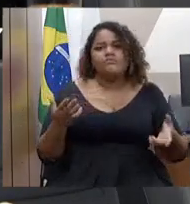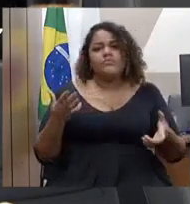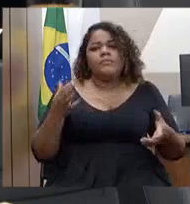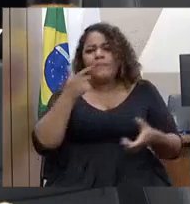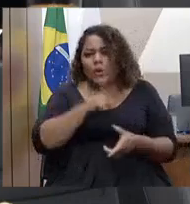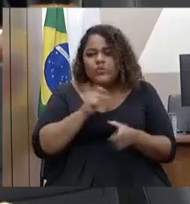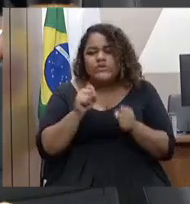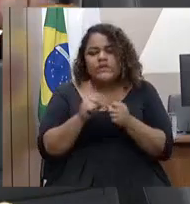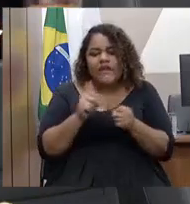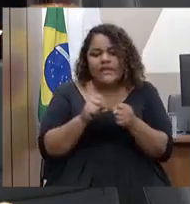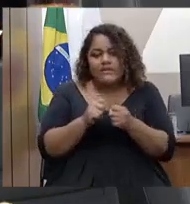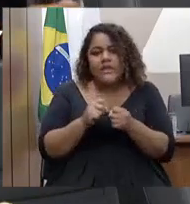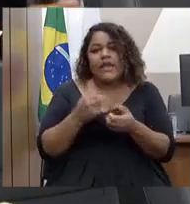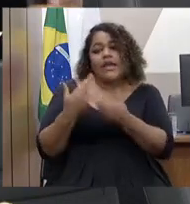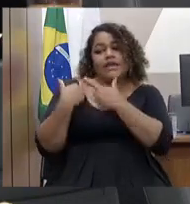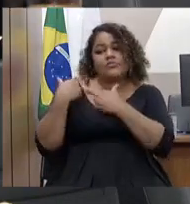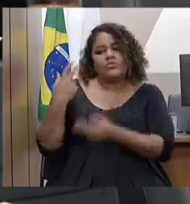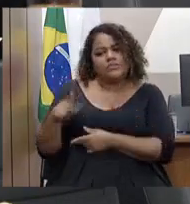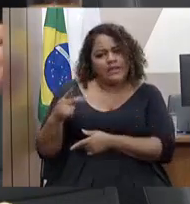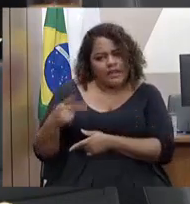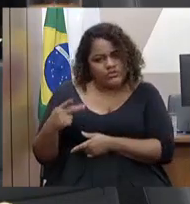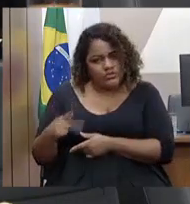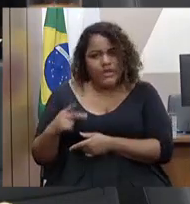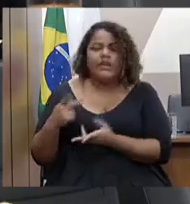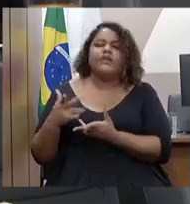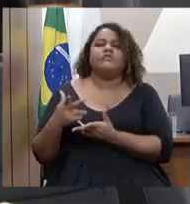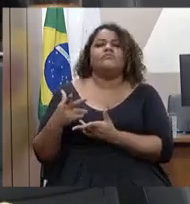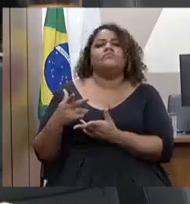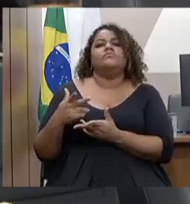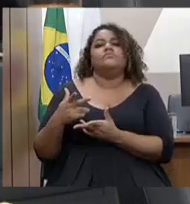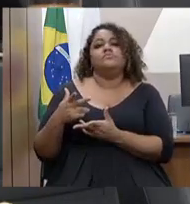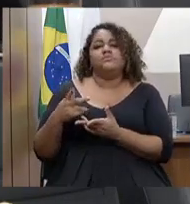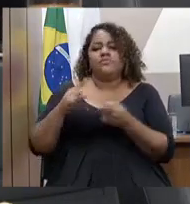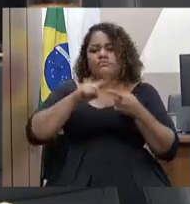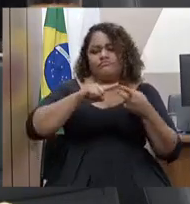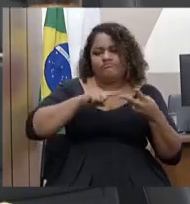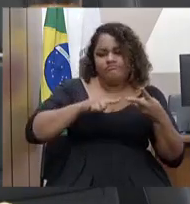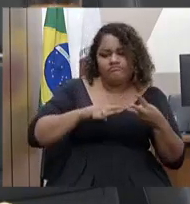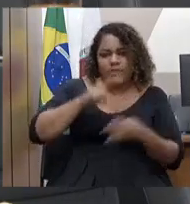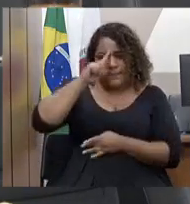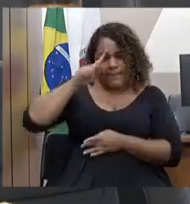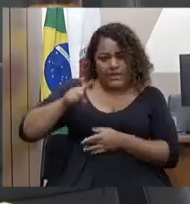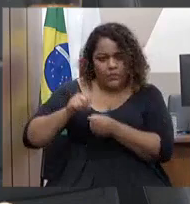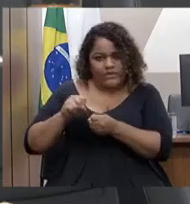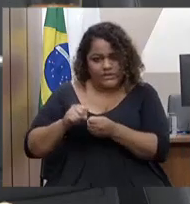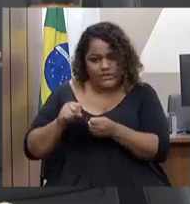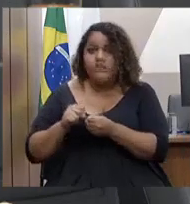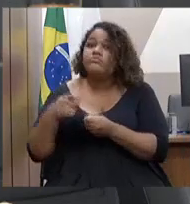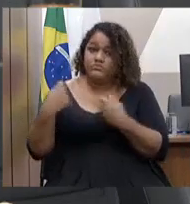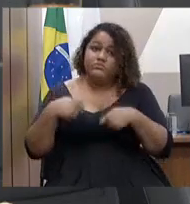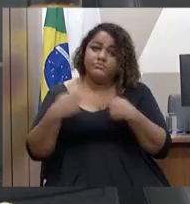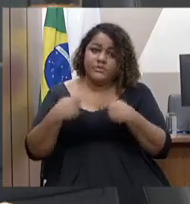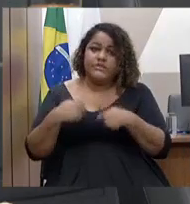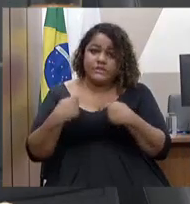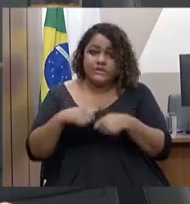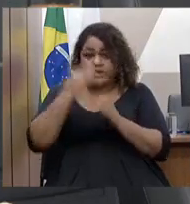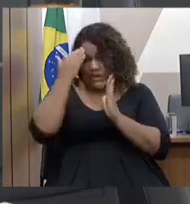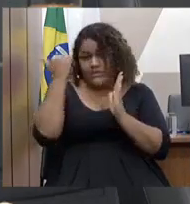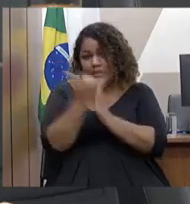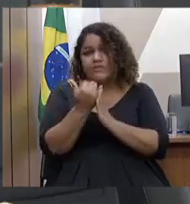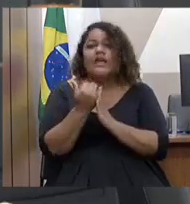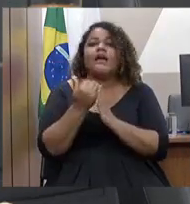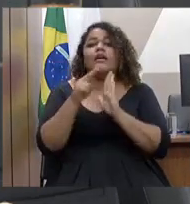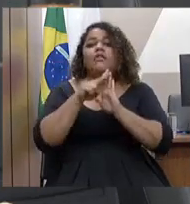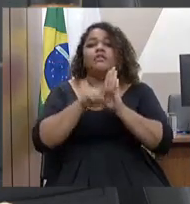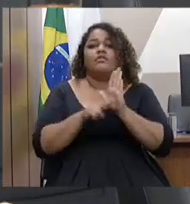obrigações na relacionadas nessas Ordens de serviço e deve cumprir as ordens de segurança né por isso